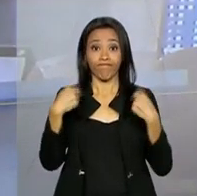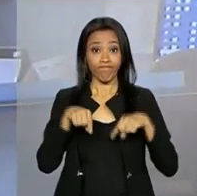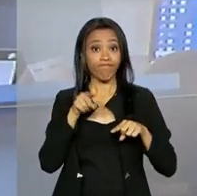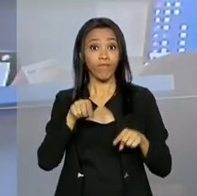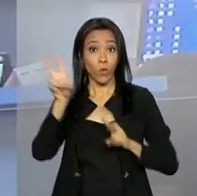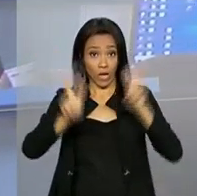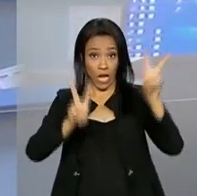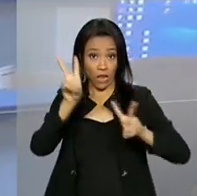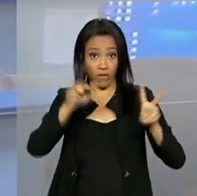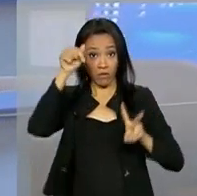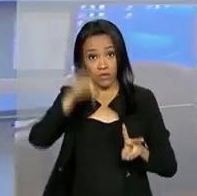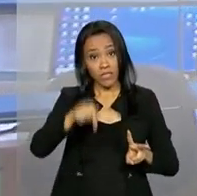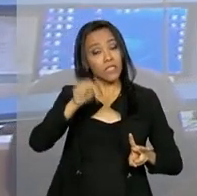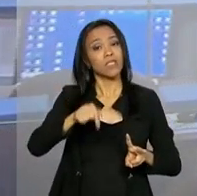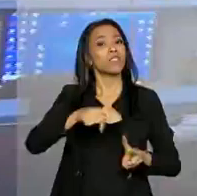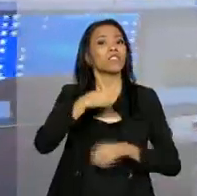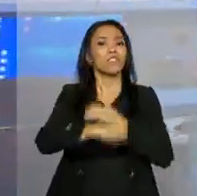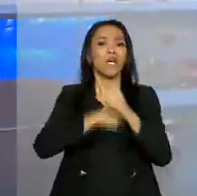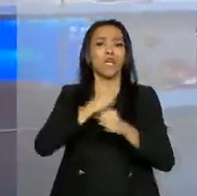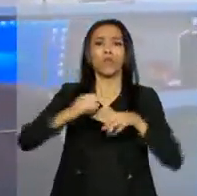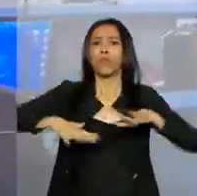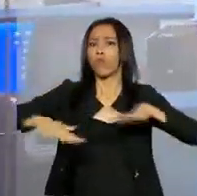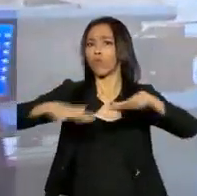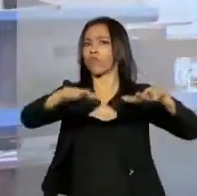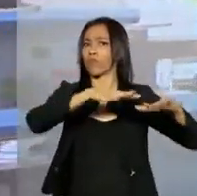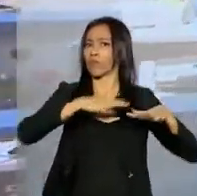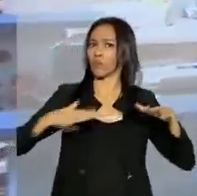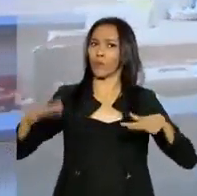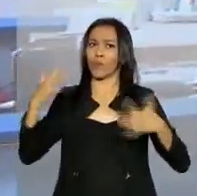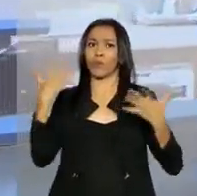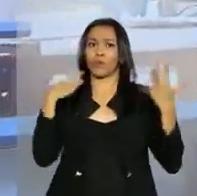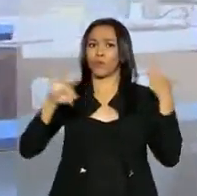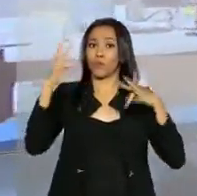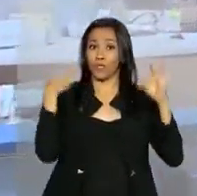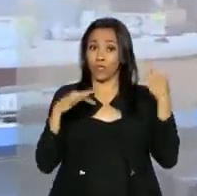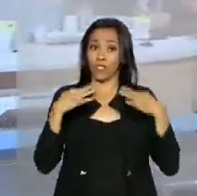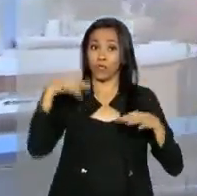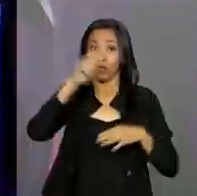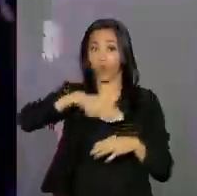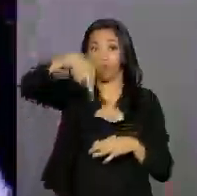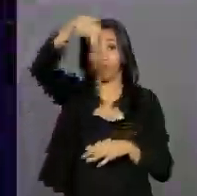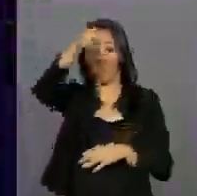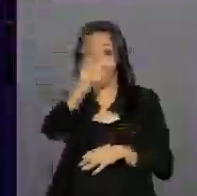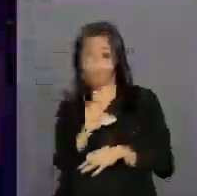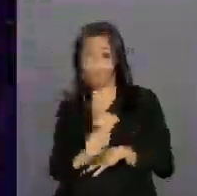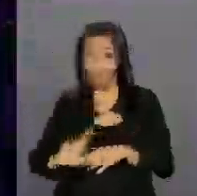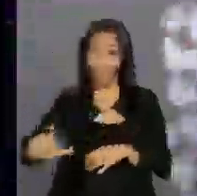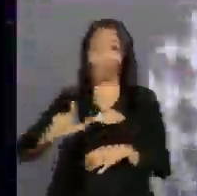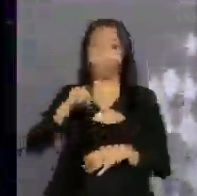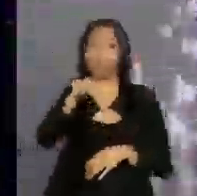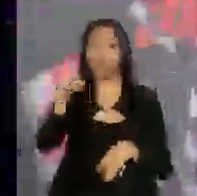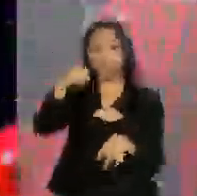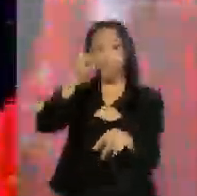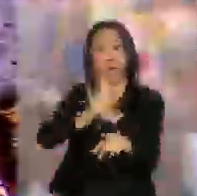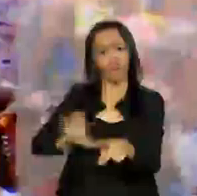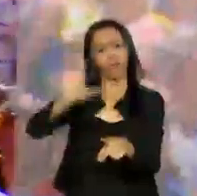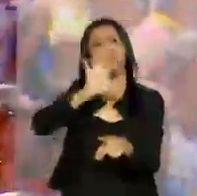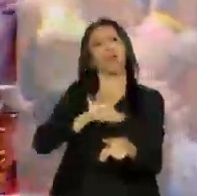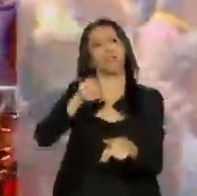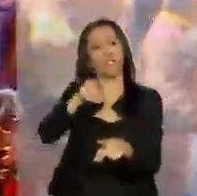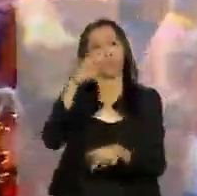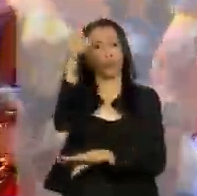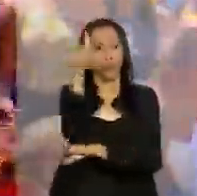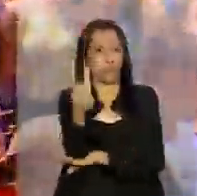carnaval deste ano movimentou o turismo de norte a sul do brasil em salvador no nordeste a ocupação hoteleira chegou